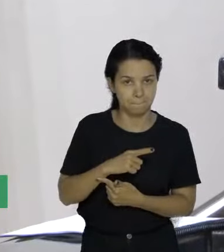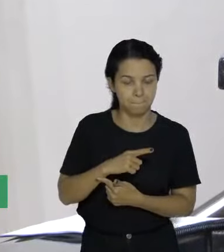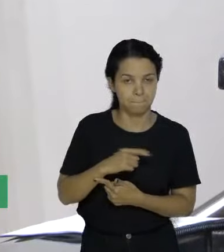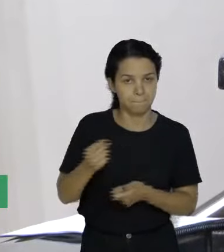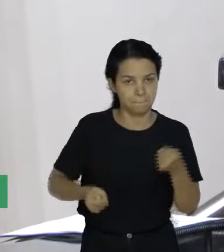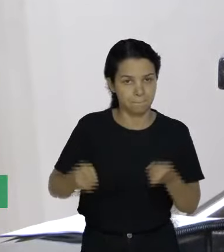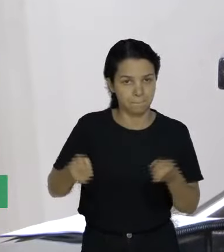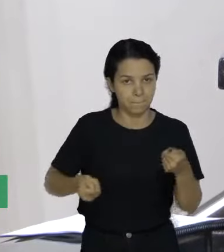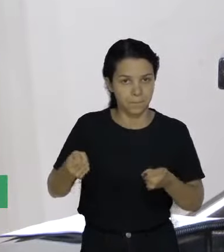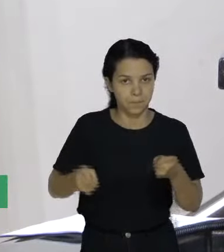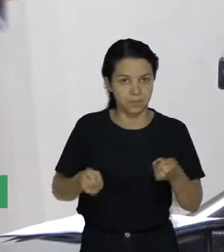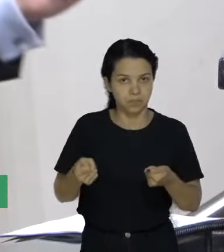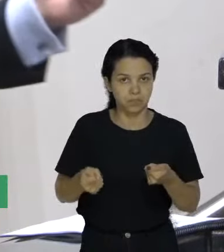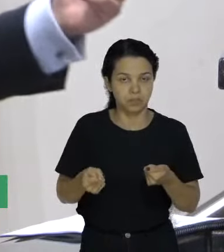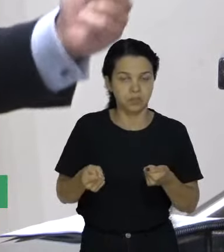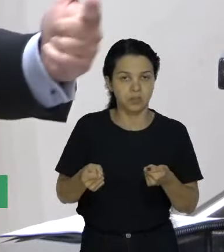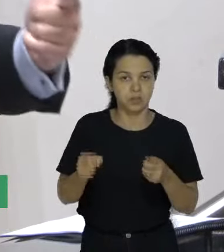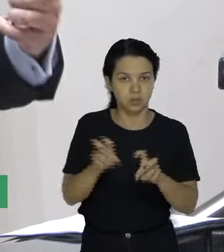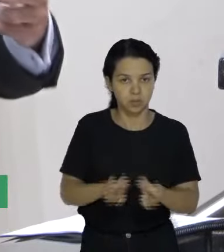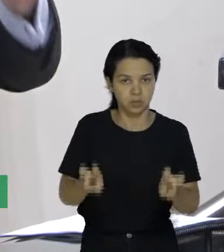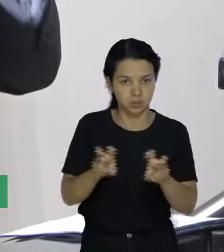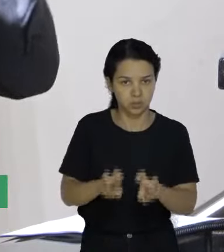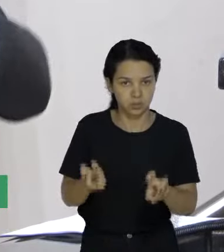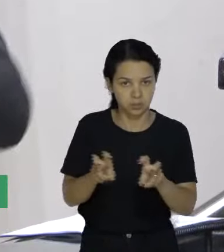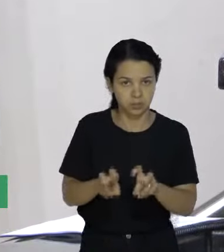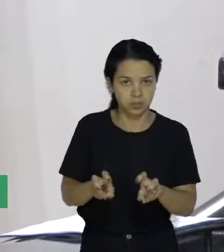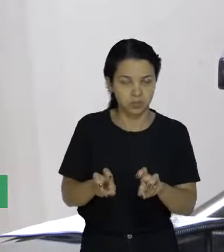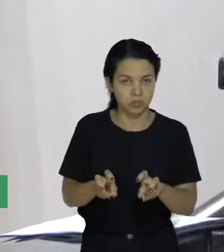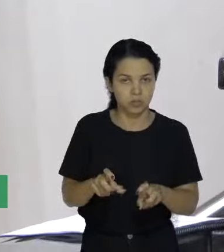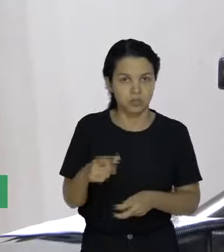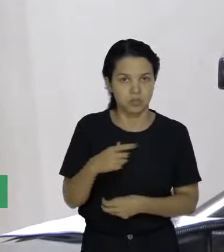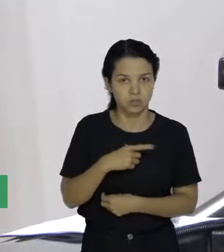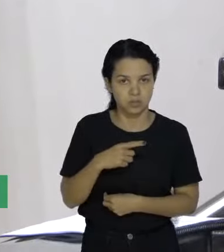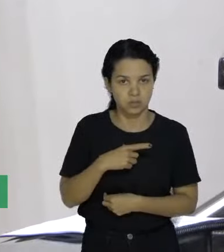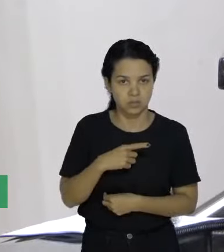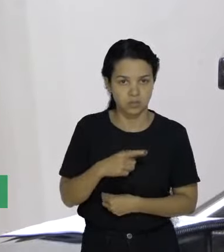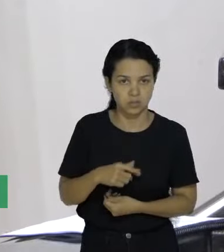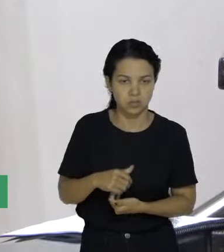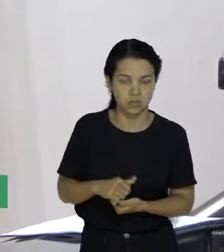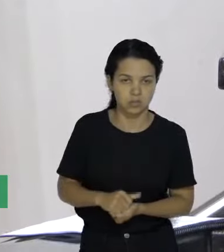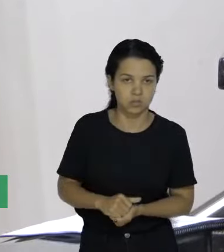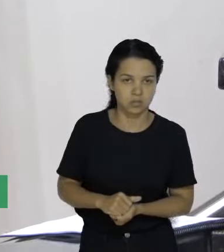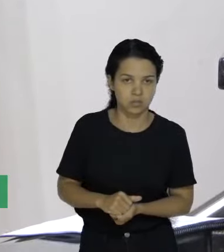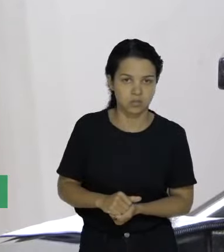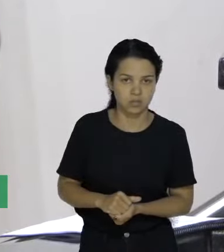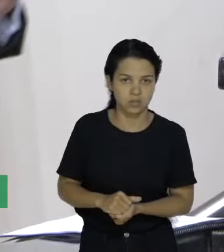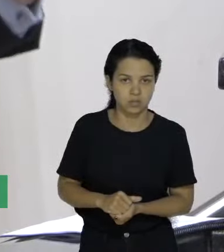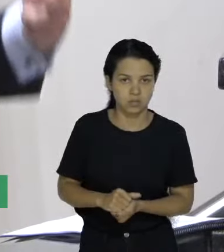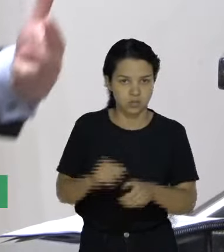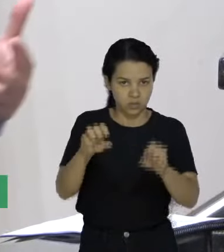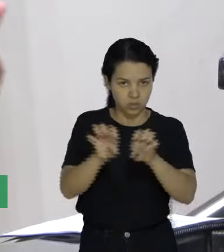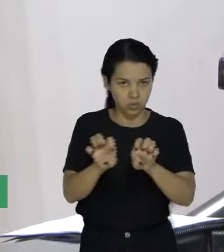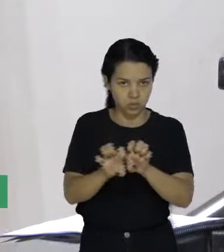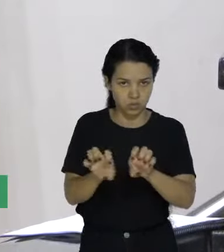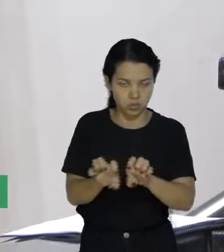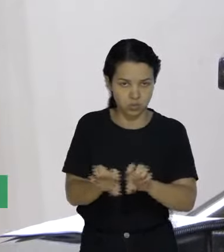carro um computador é um kit com estruturas